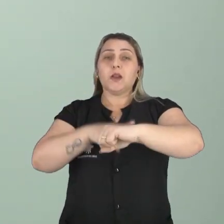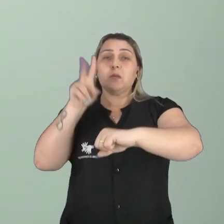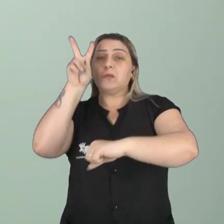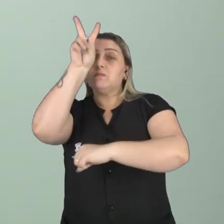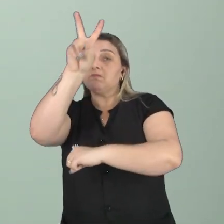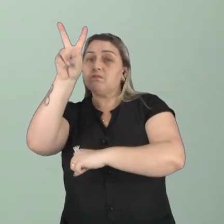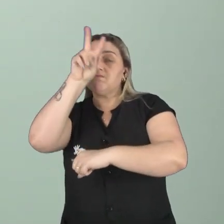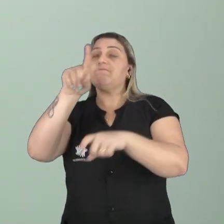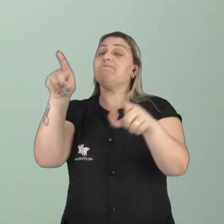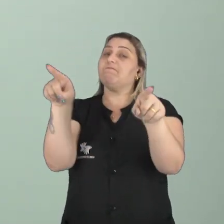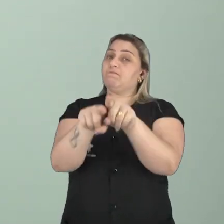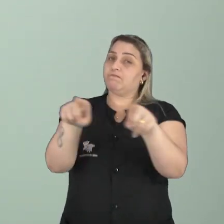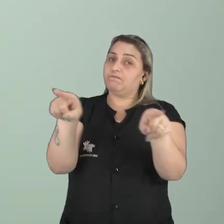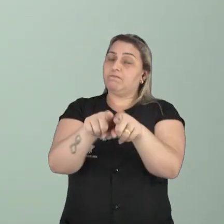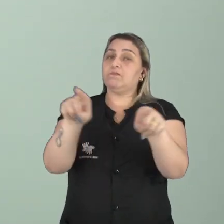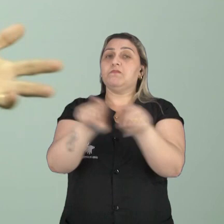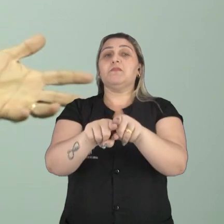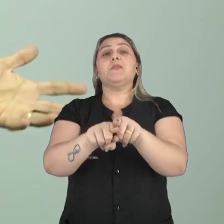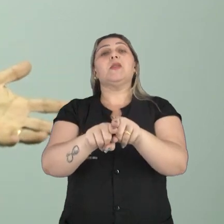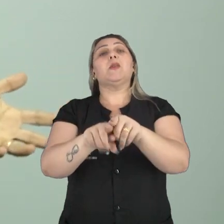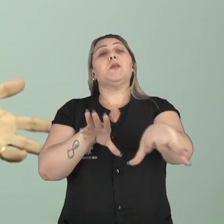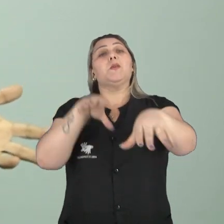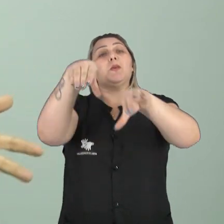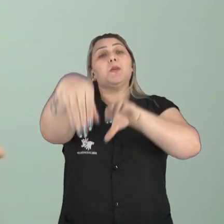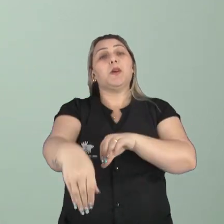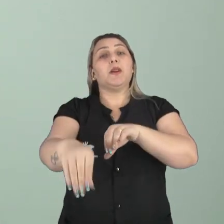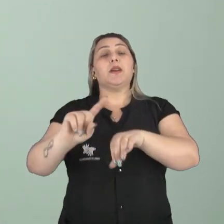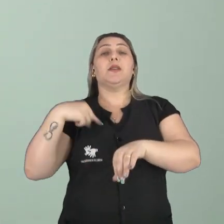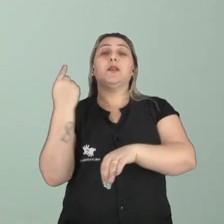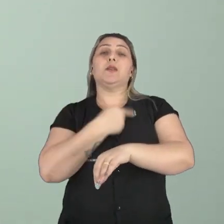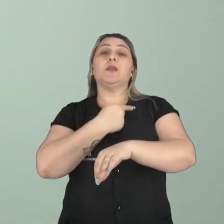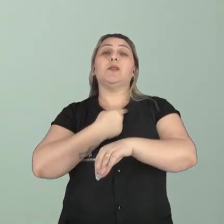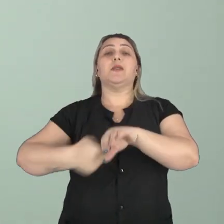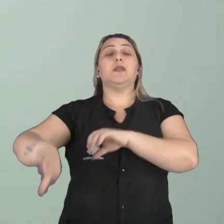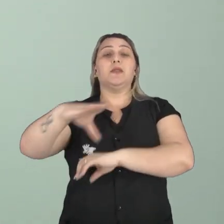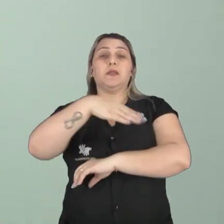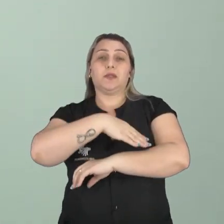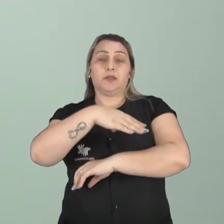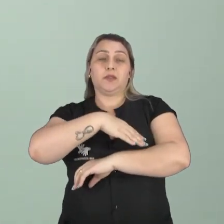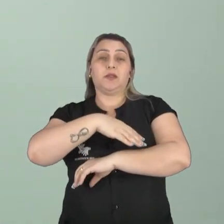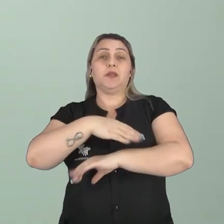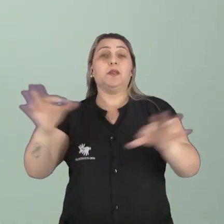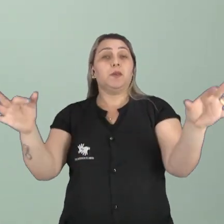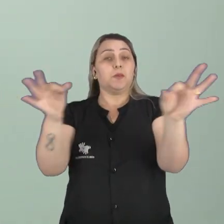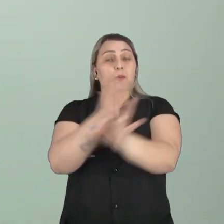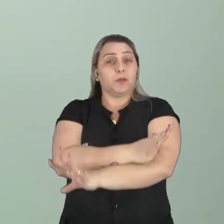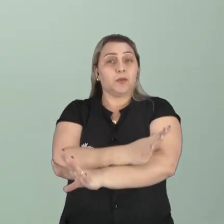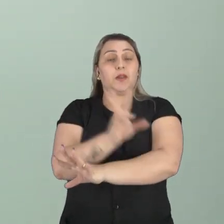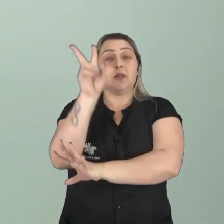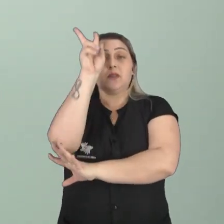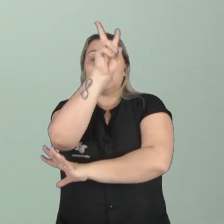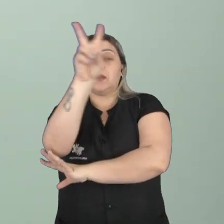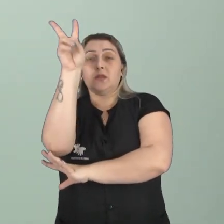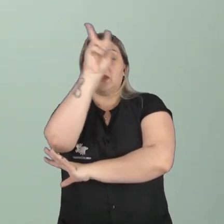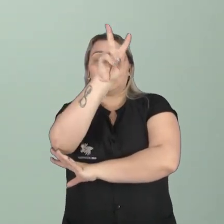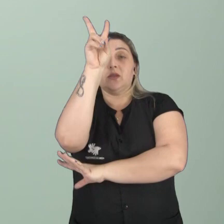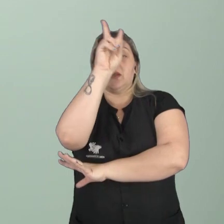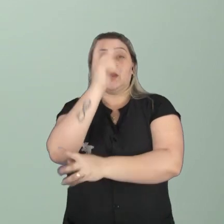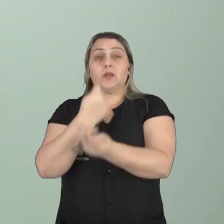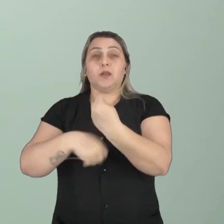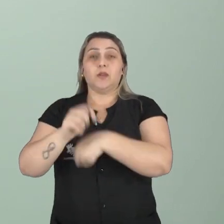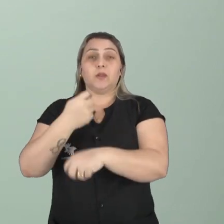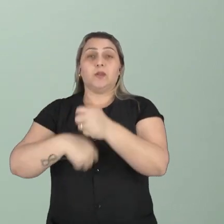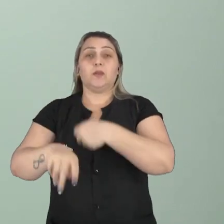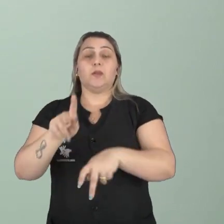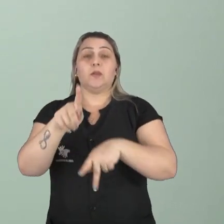histórico, que isso tem tudo a ver com a formação da nossa própria cidade, a formação da história econômica do